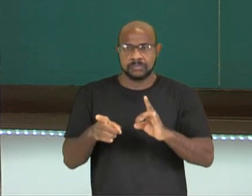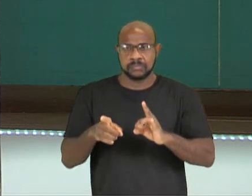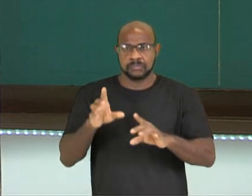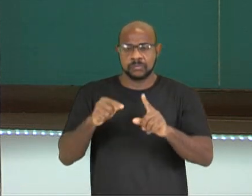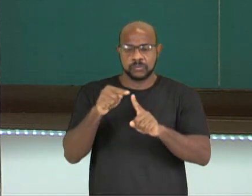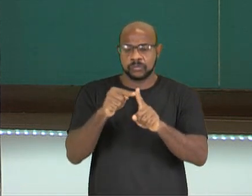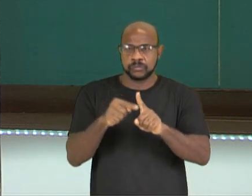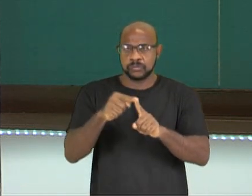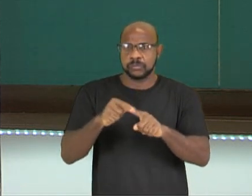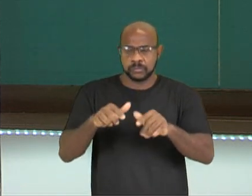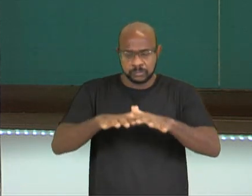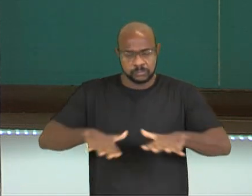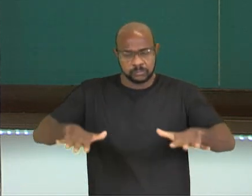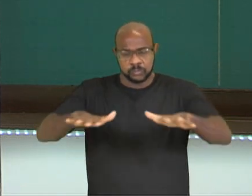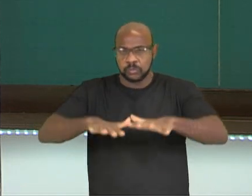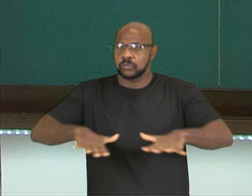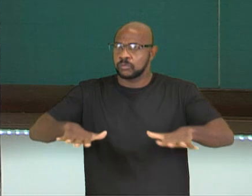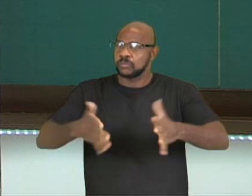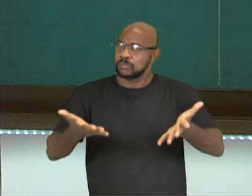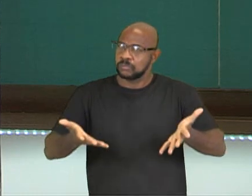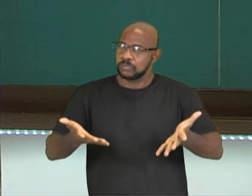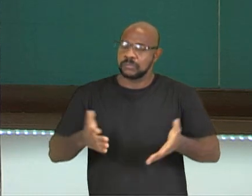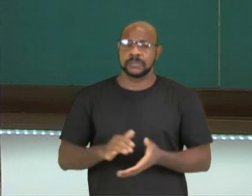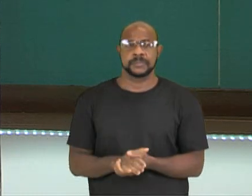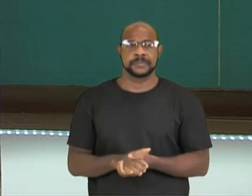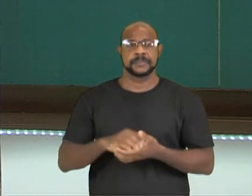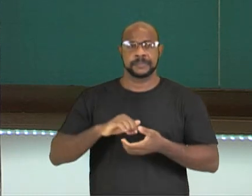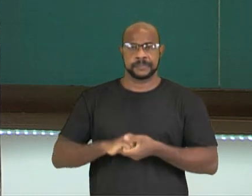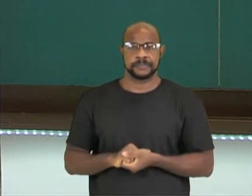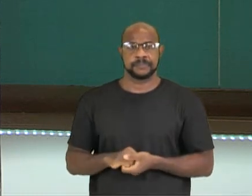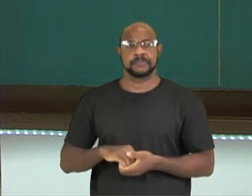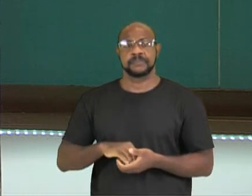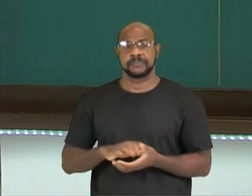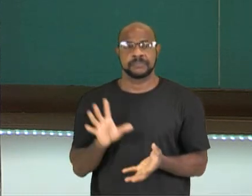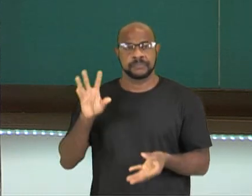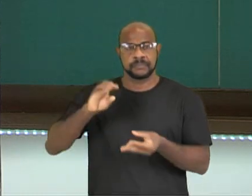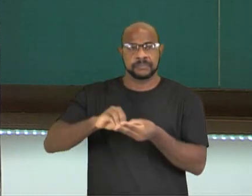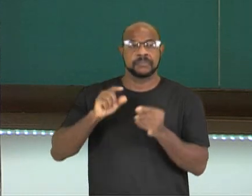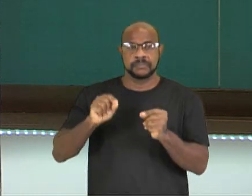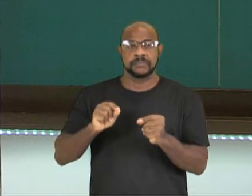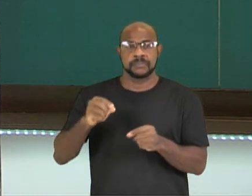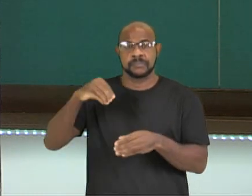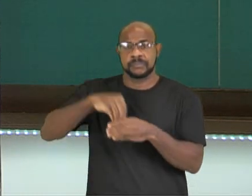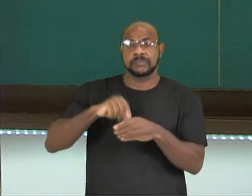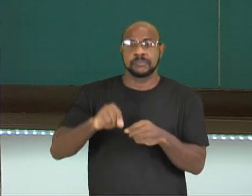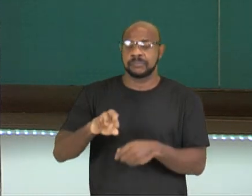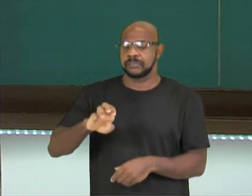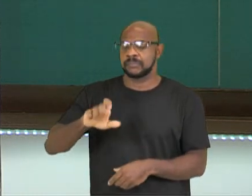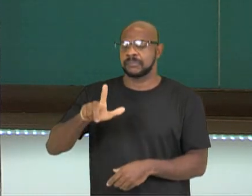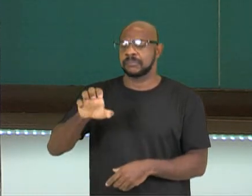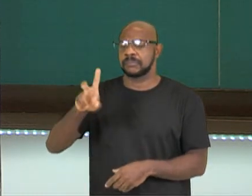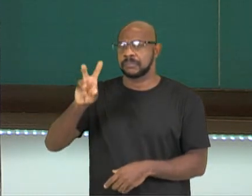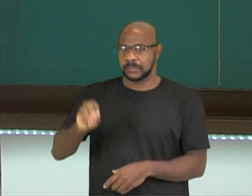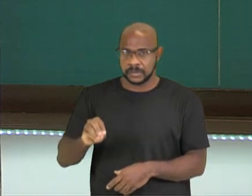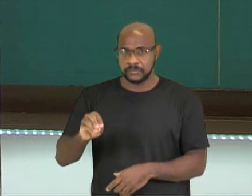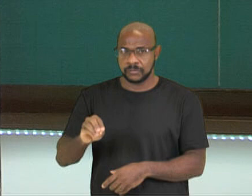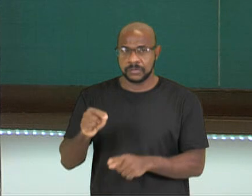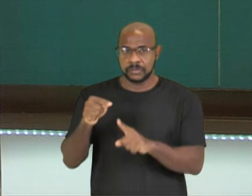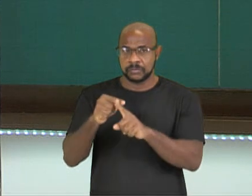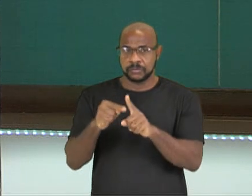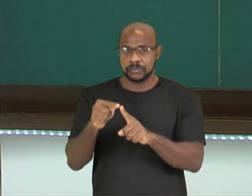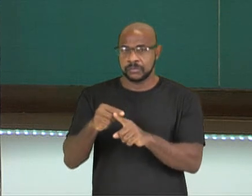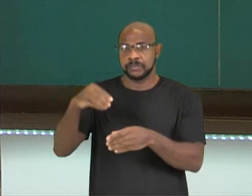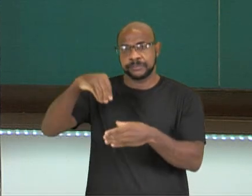daquele local ou por onde eu me desloquei. Tudo isso, então, faz parte do relevo, desse formato